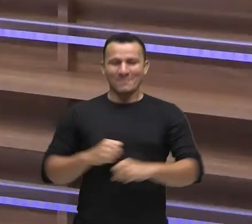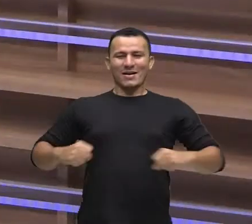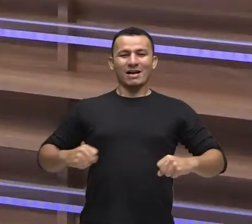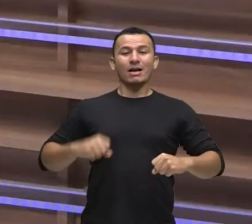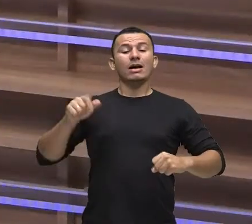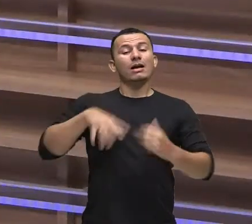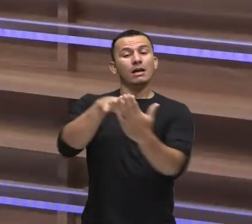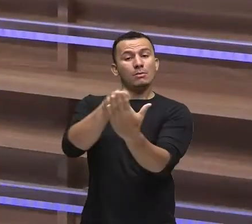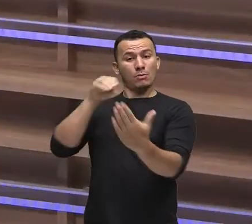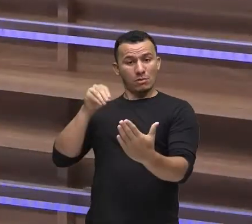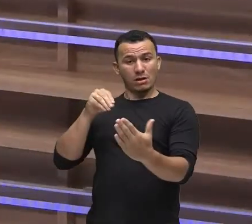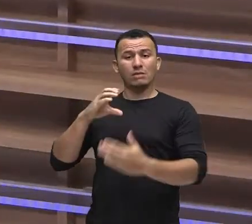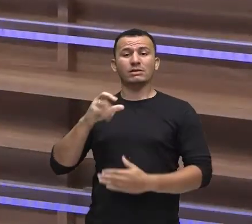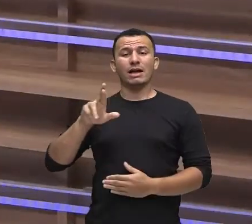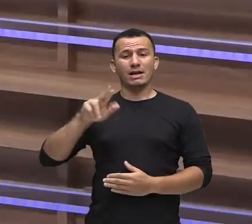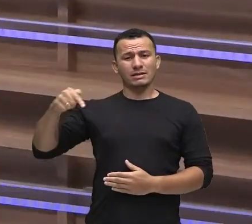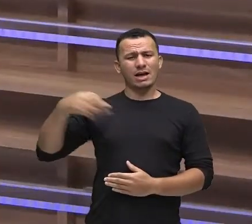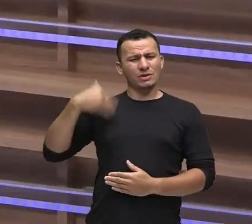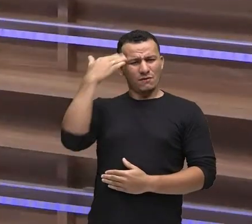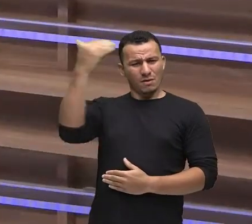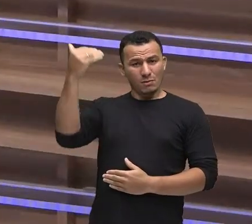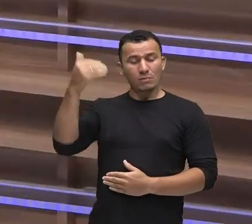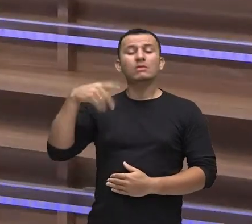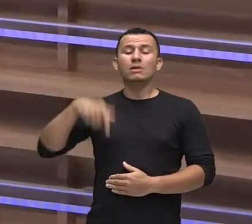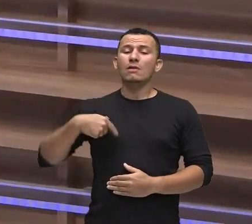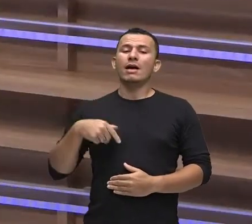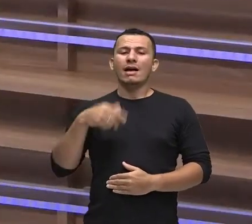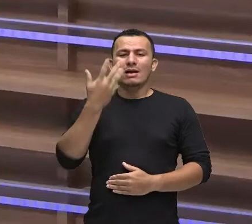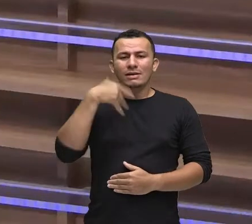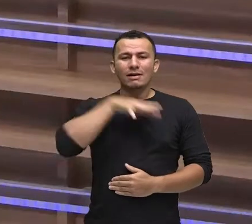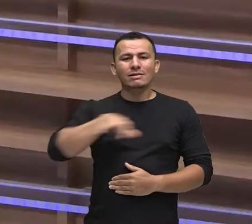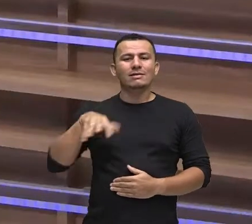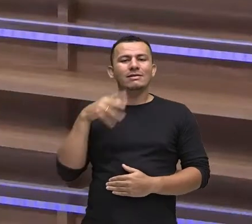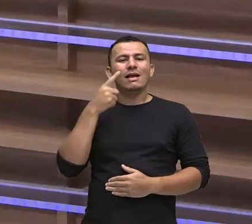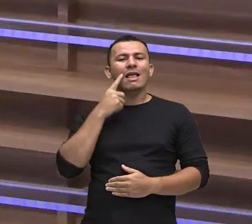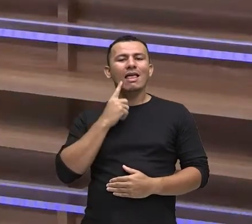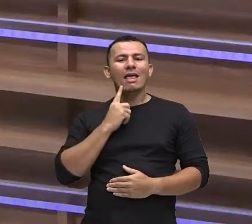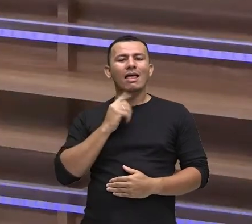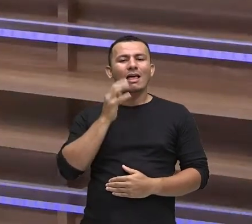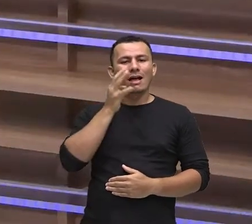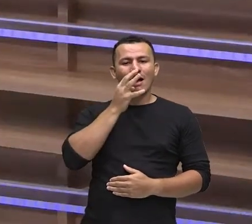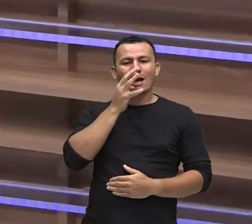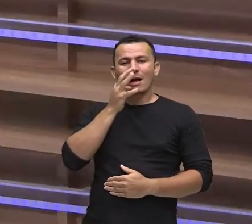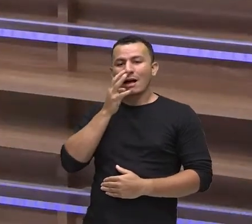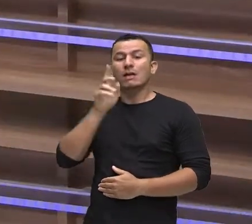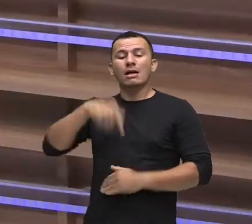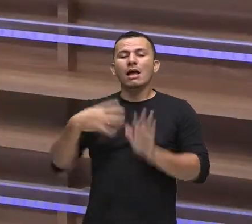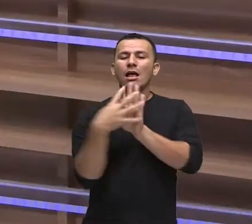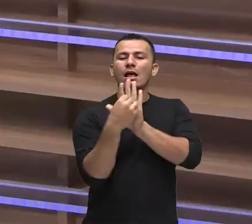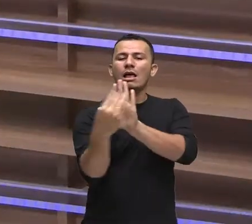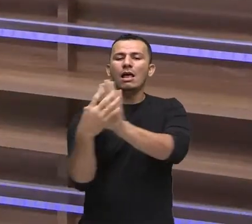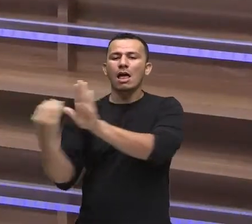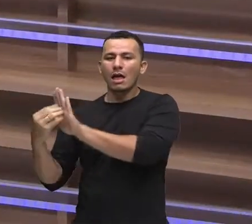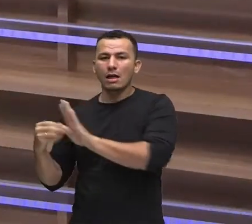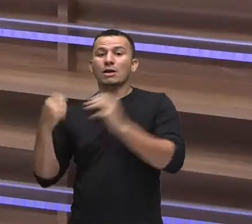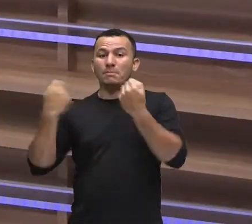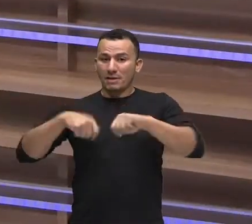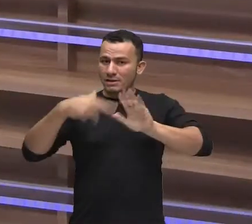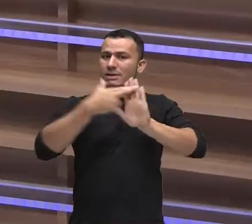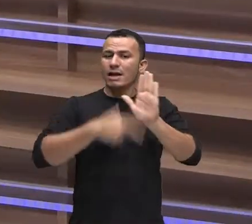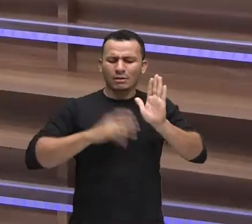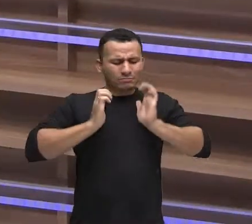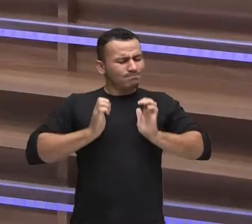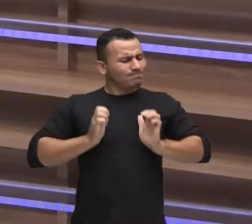modelos. Então, e por serem modelos, eles precisam ter uma postura ética super adequada,